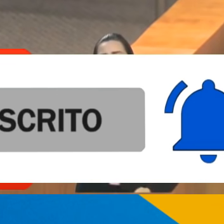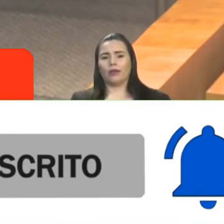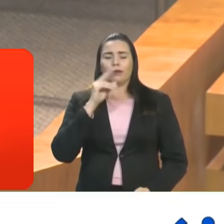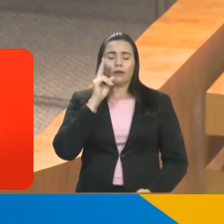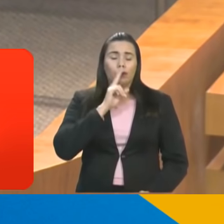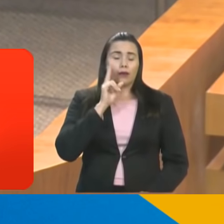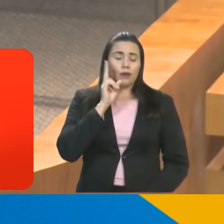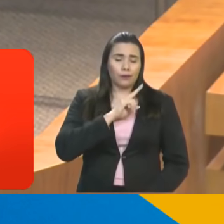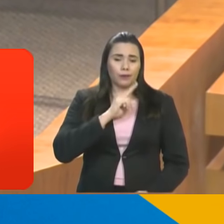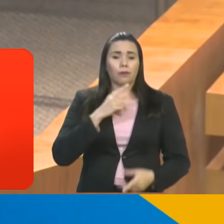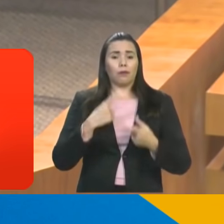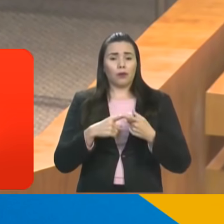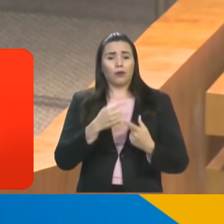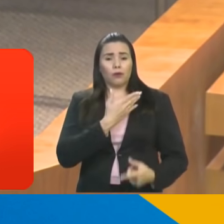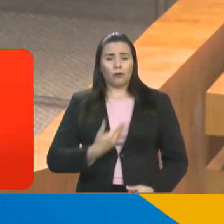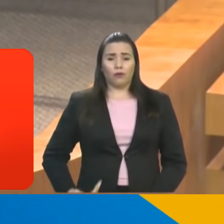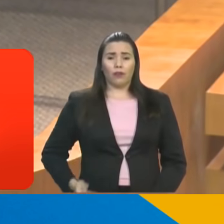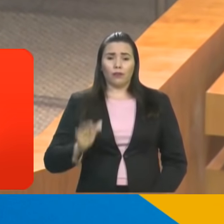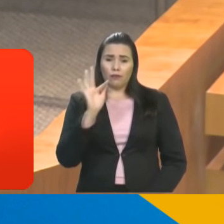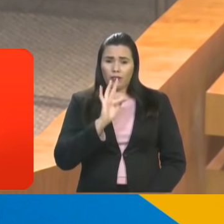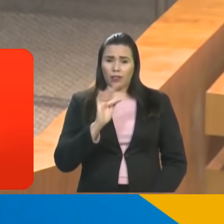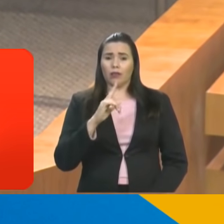tem condições de arcar